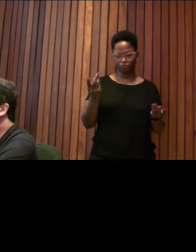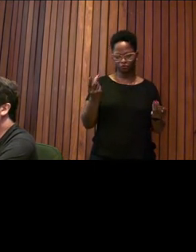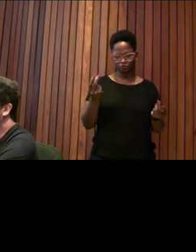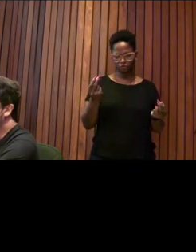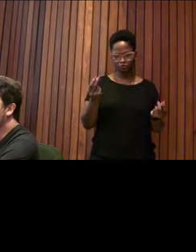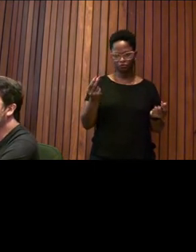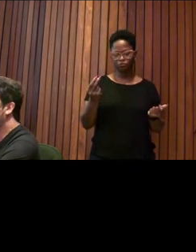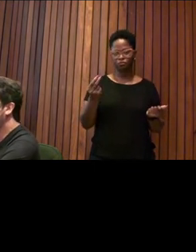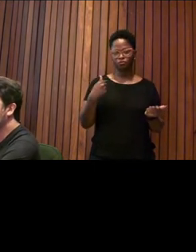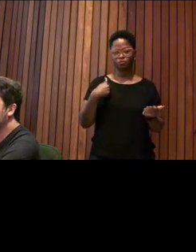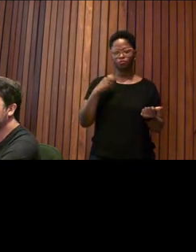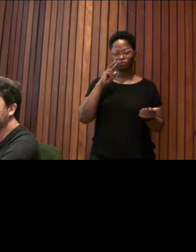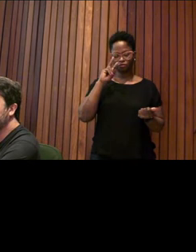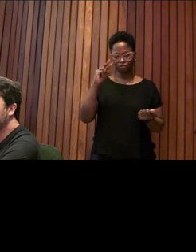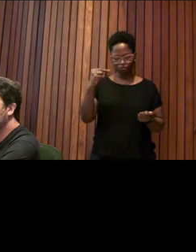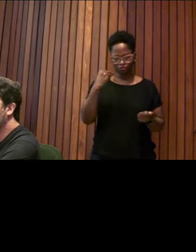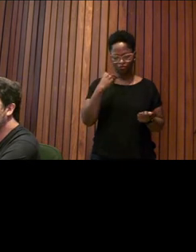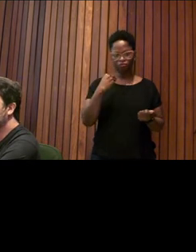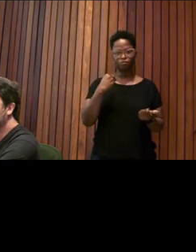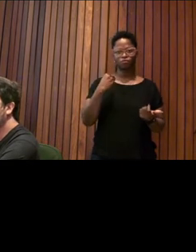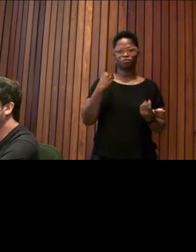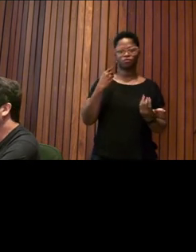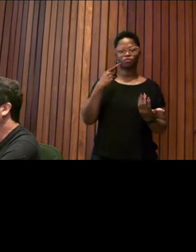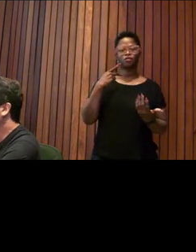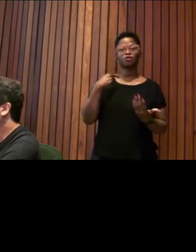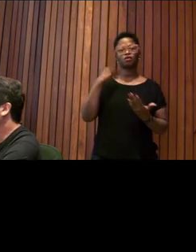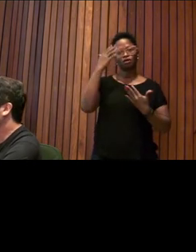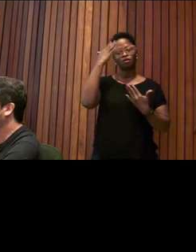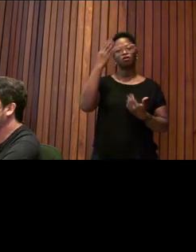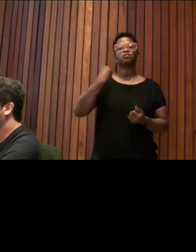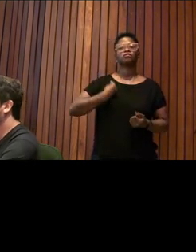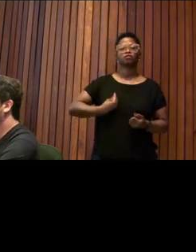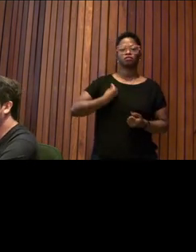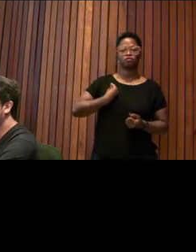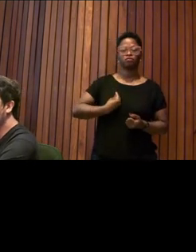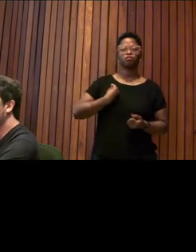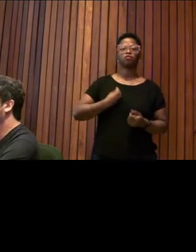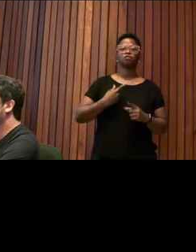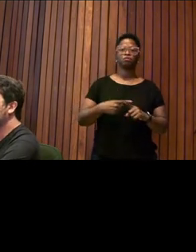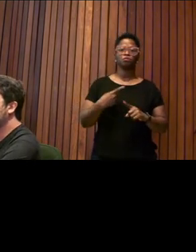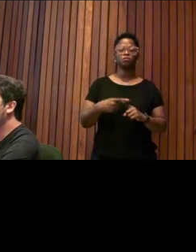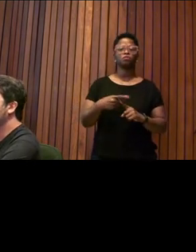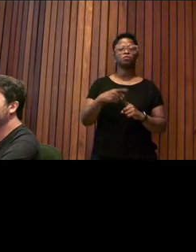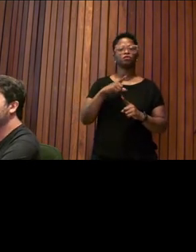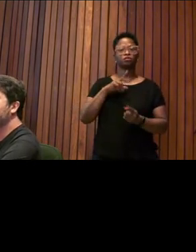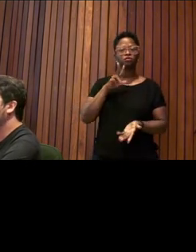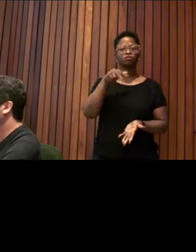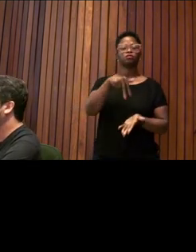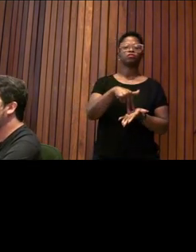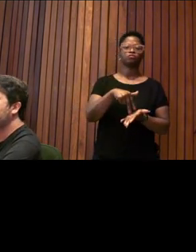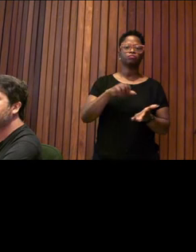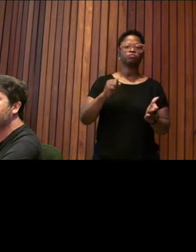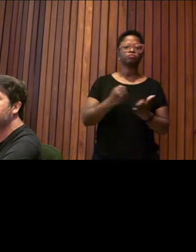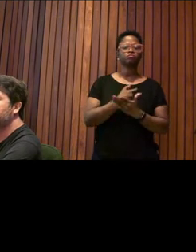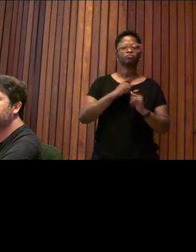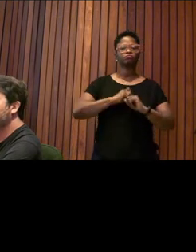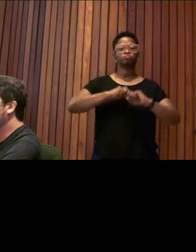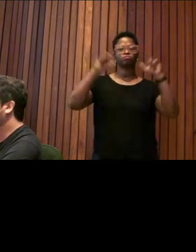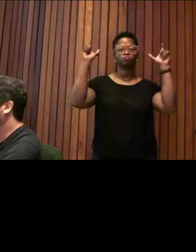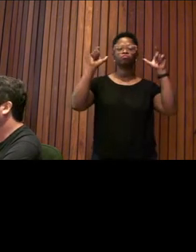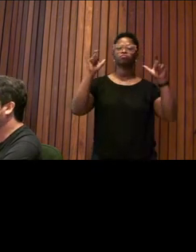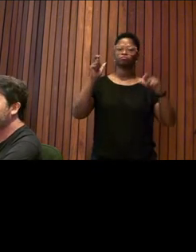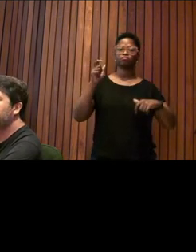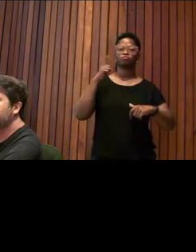me reaproximar da graça da vida, sabe? De estar ali e aquilo ali, poxa, eu acordar